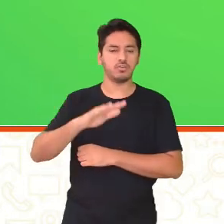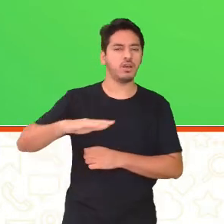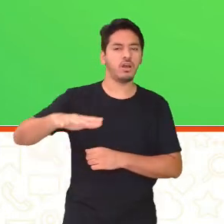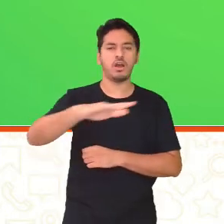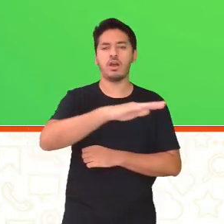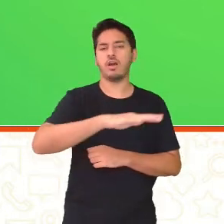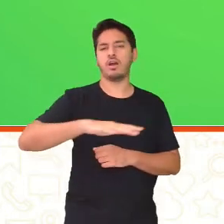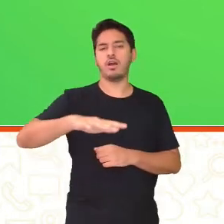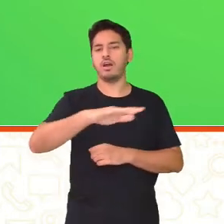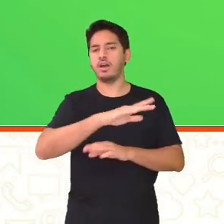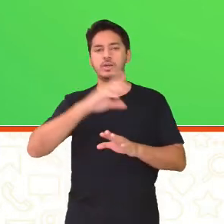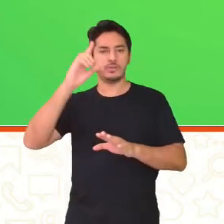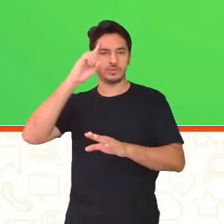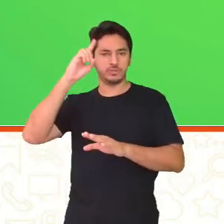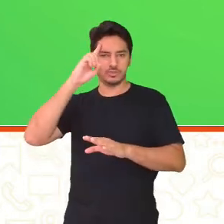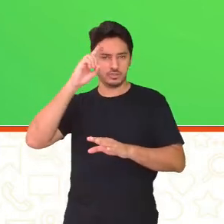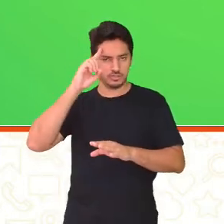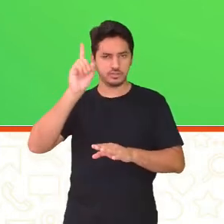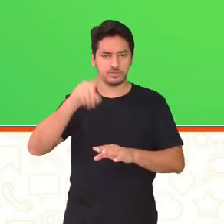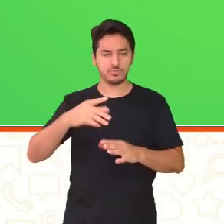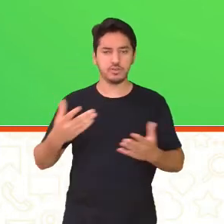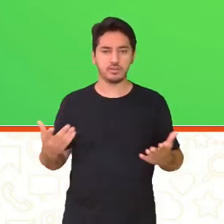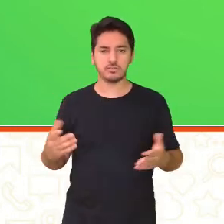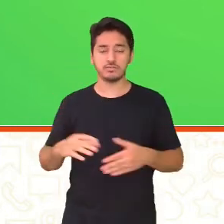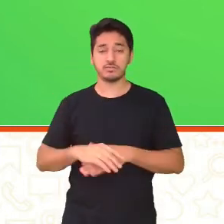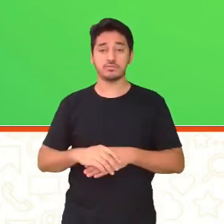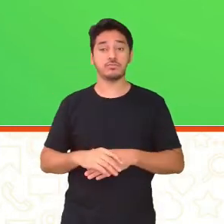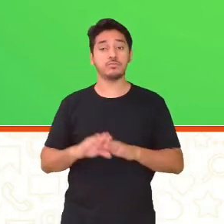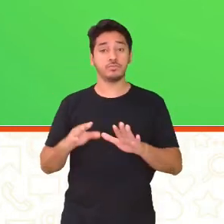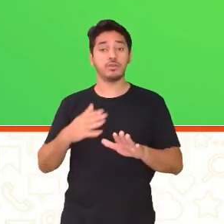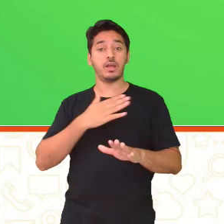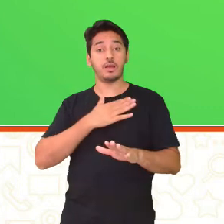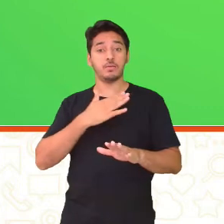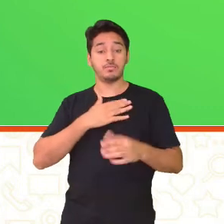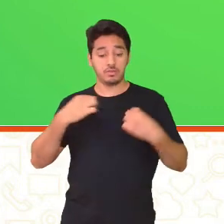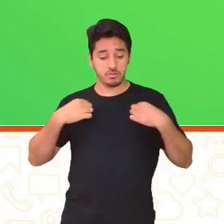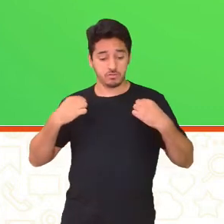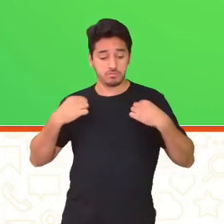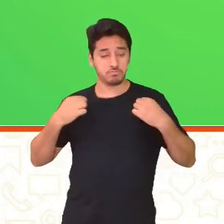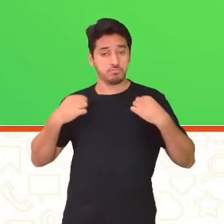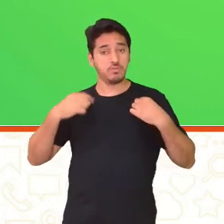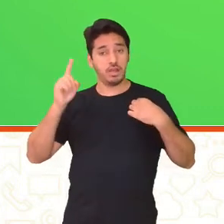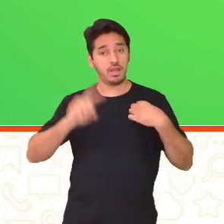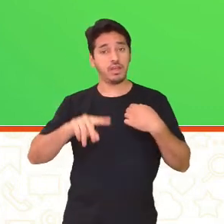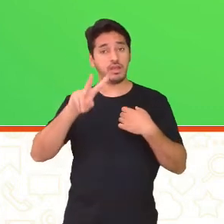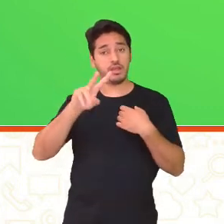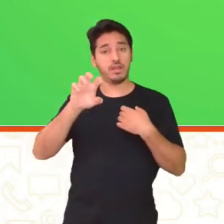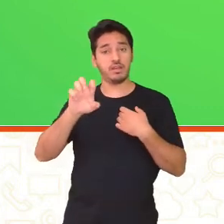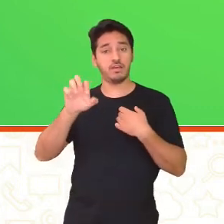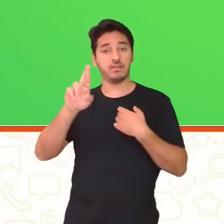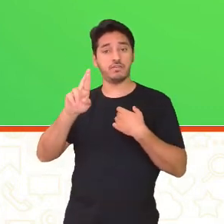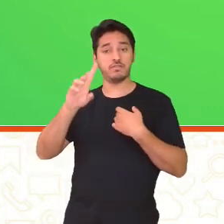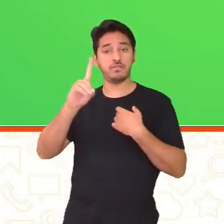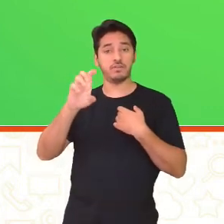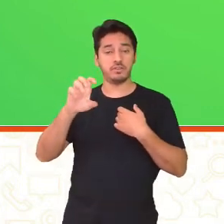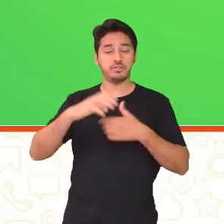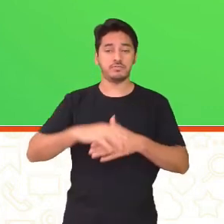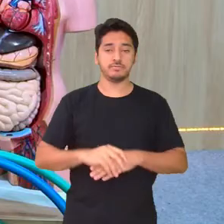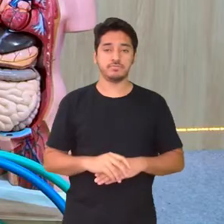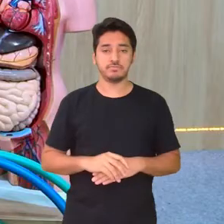espaços no cotidiano, não é isso? Inclusive, a minha camisa hoje está na cor verde. Vamos lá?